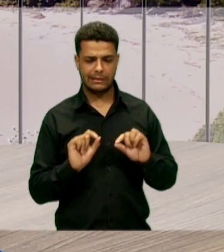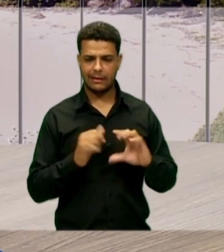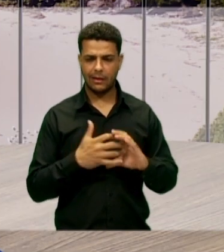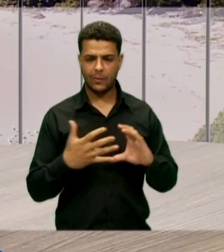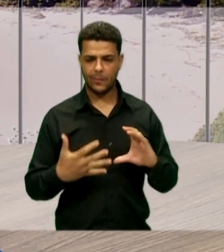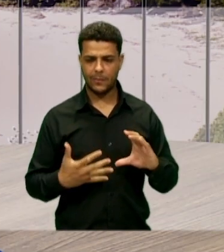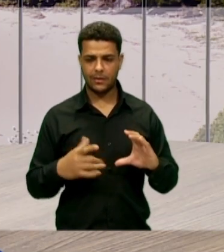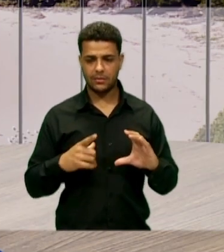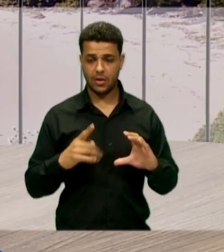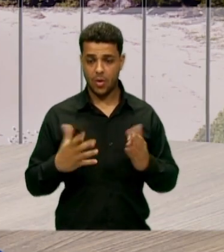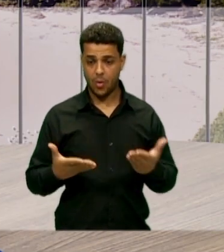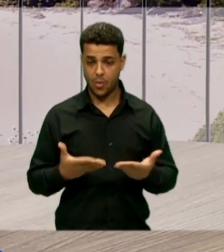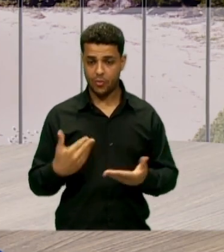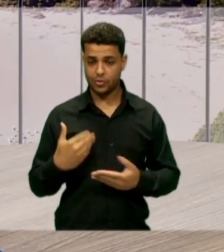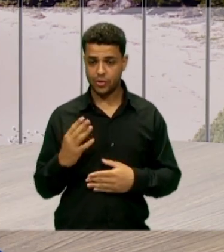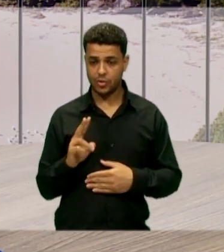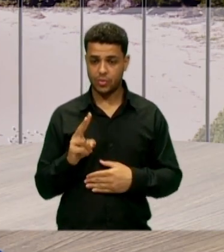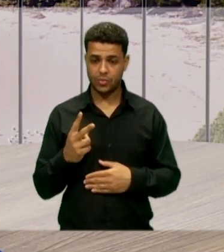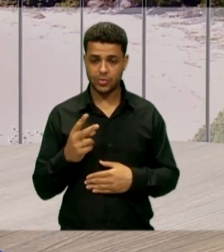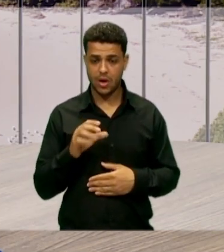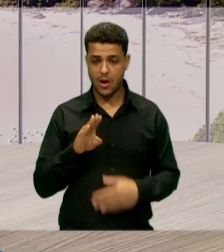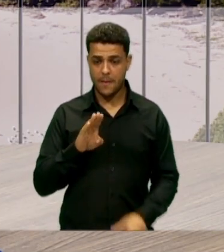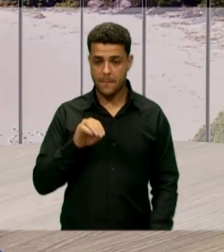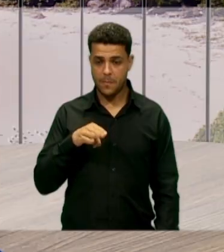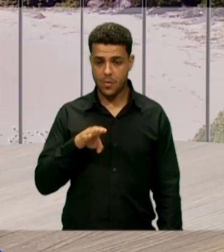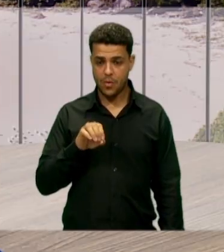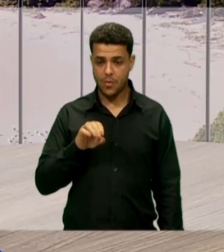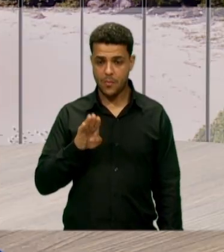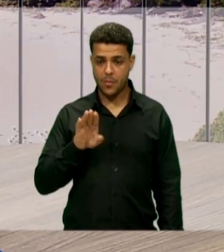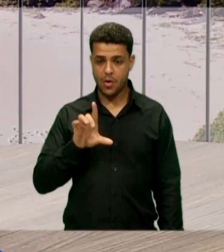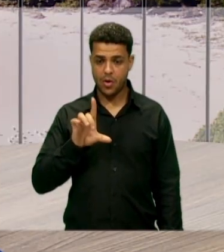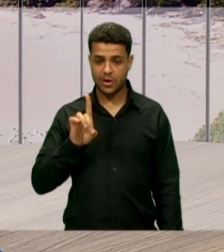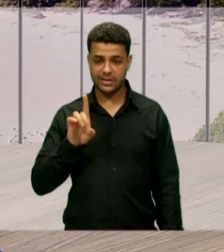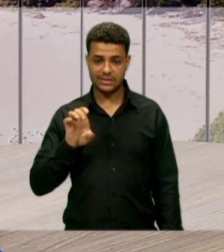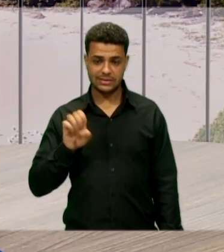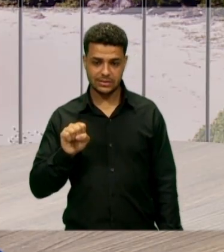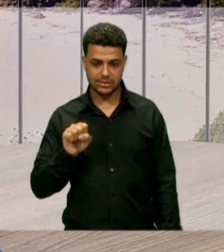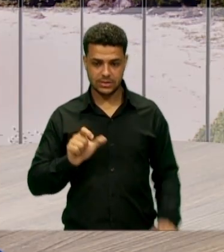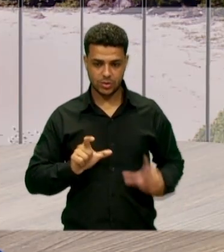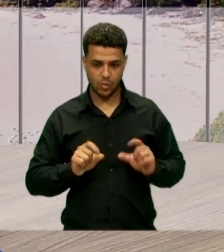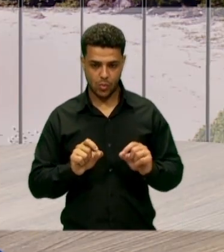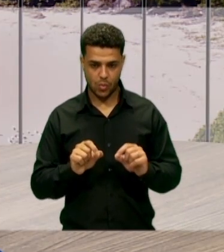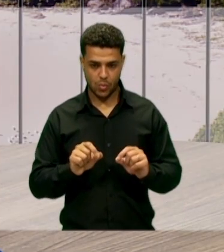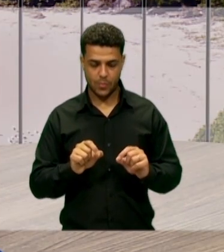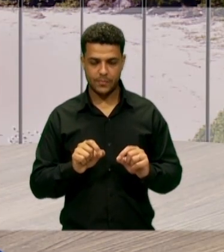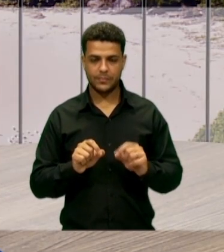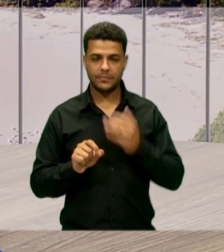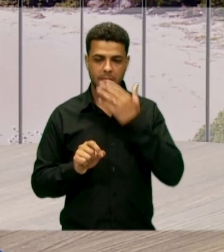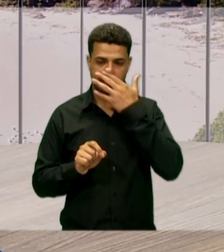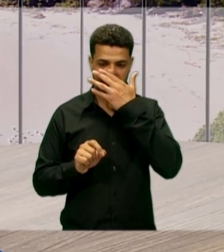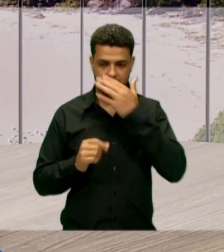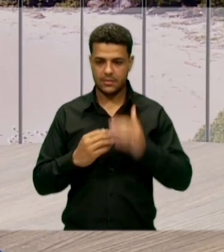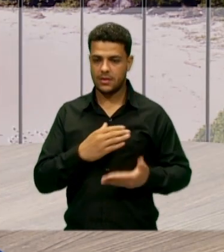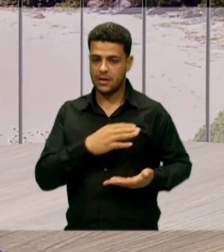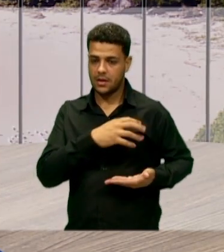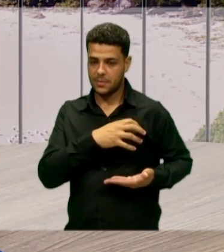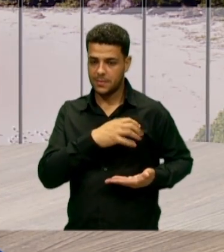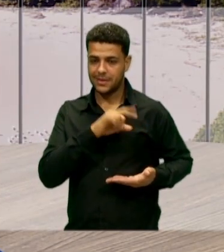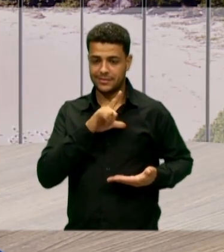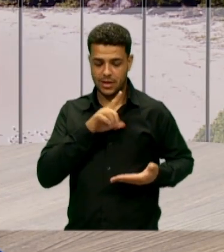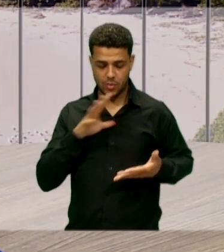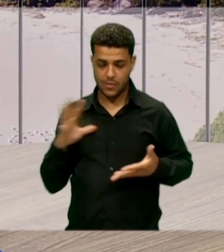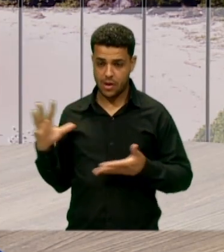A gente hoje realiza aqui na região, por exemplo, tumor boards, né? Esses tumor boards, principalmente em mama, eles reúnem